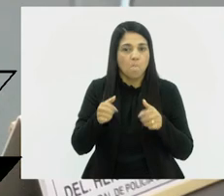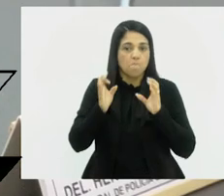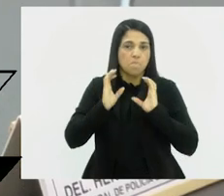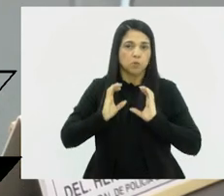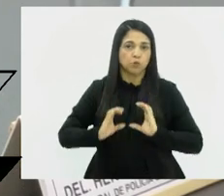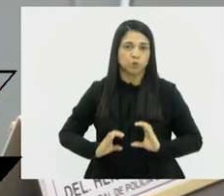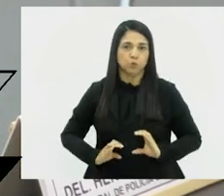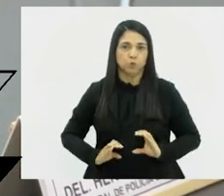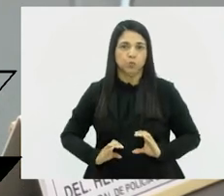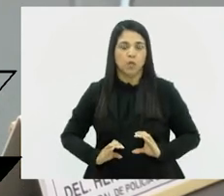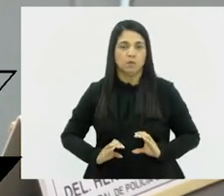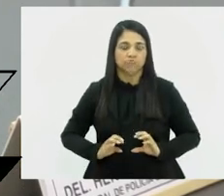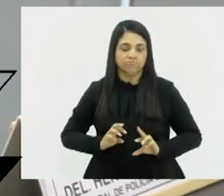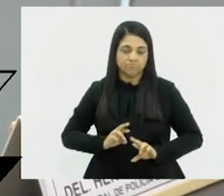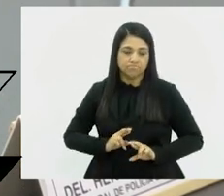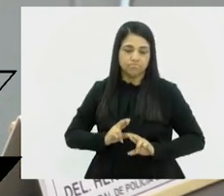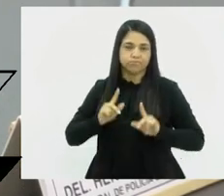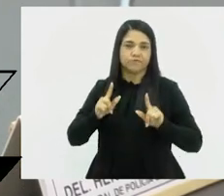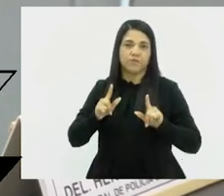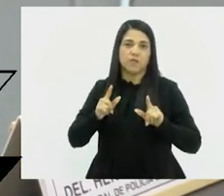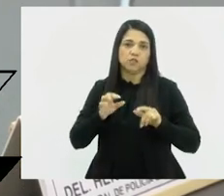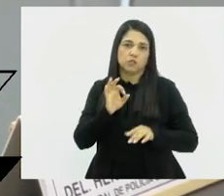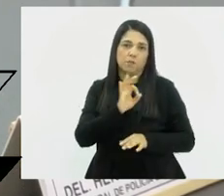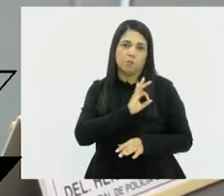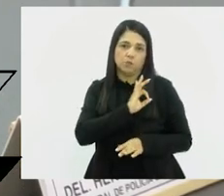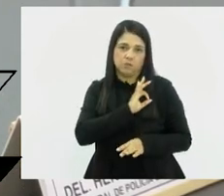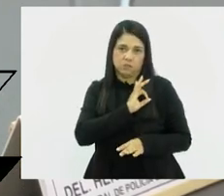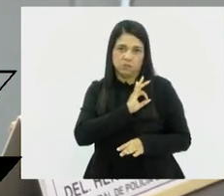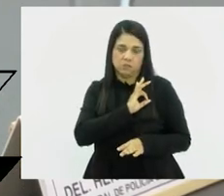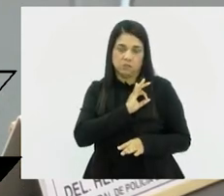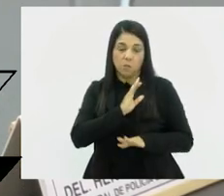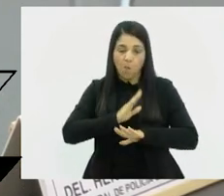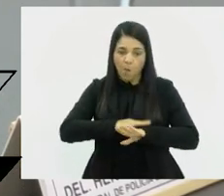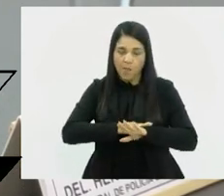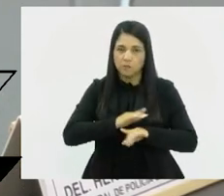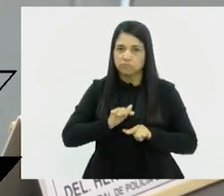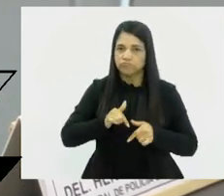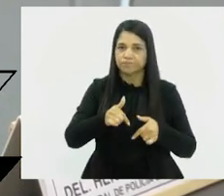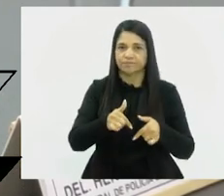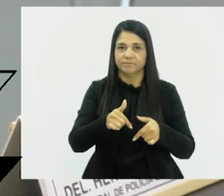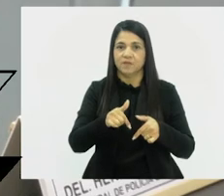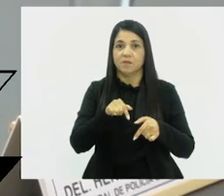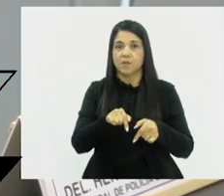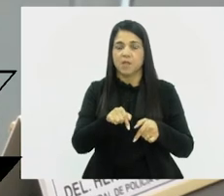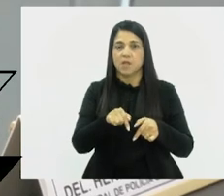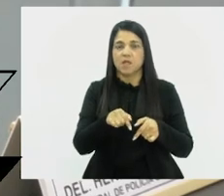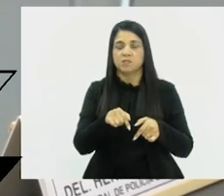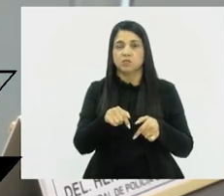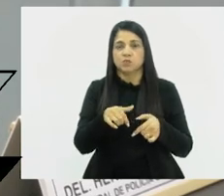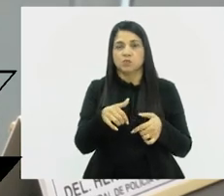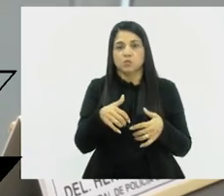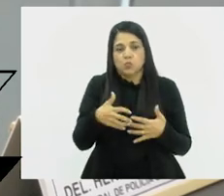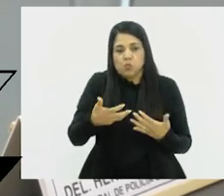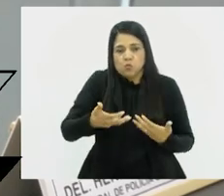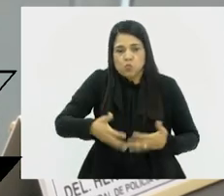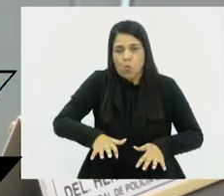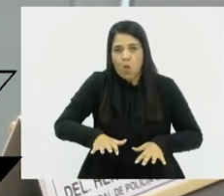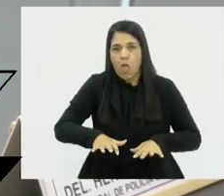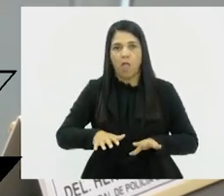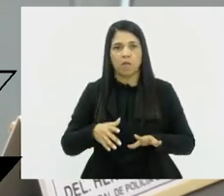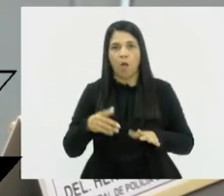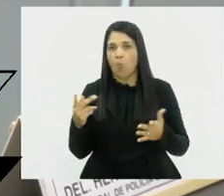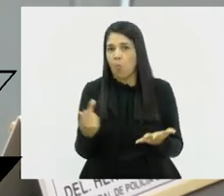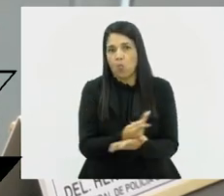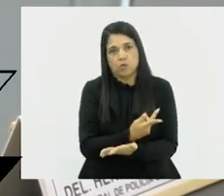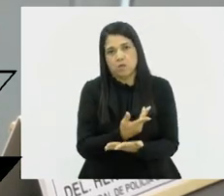inadequada do policial para atuar naquele momento ali, até porque não se pretende que ocorra qualquer tipo de acidente que